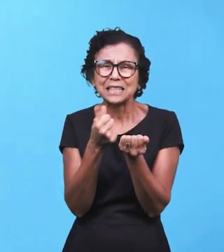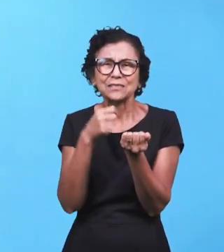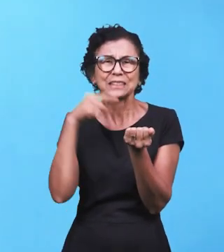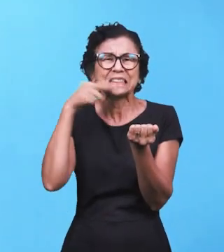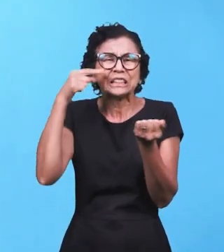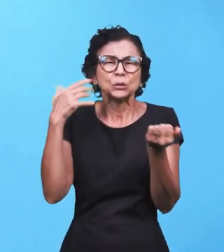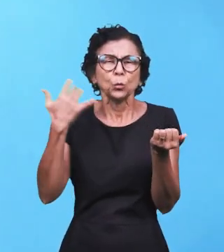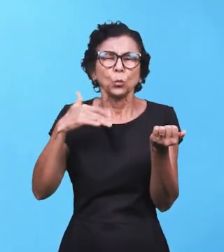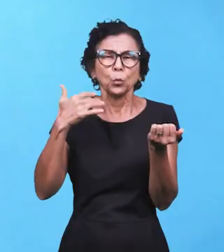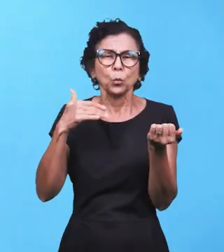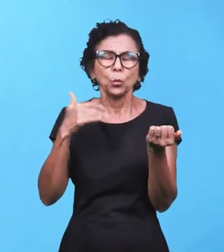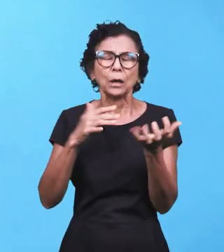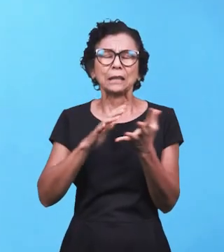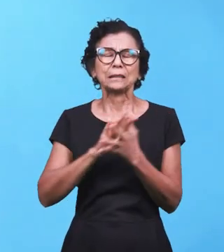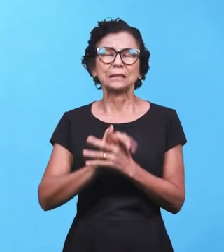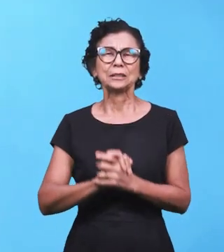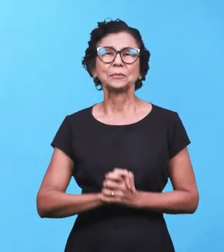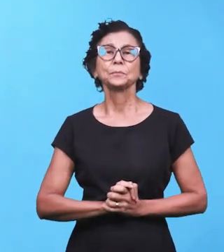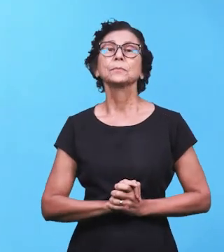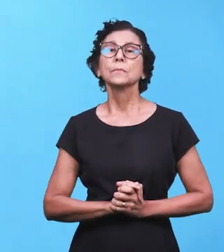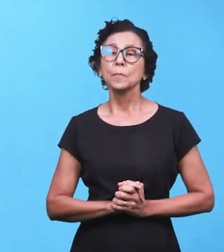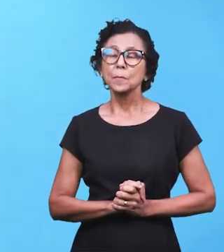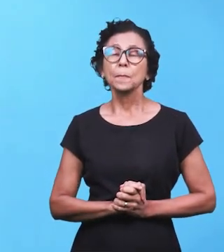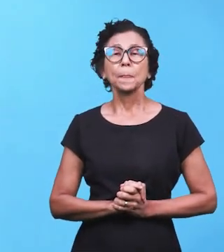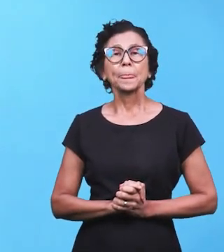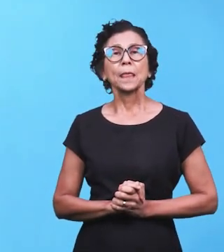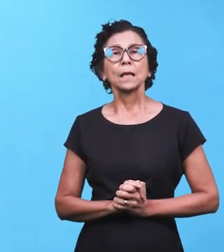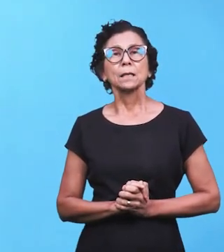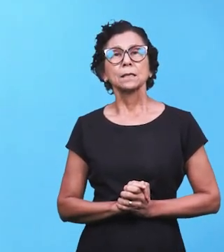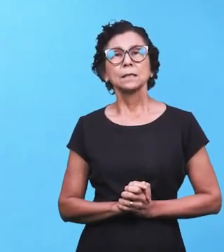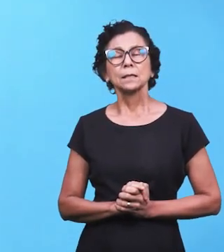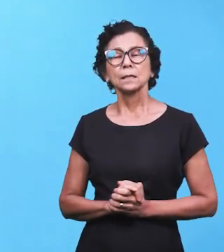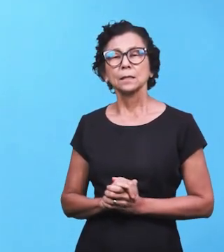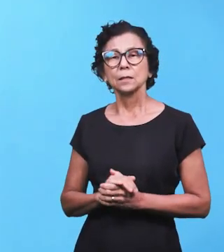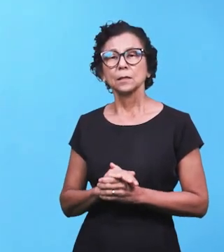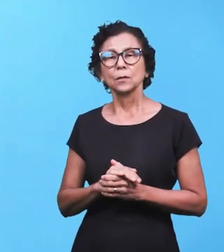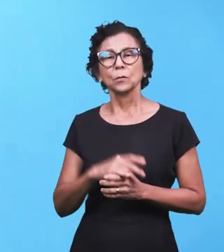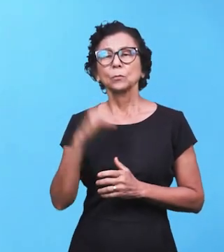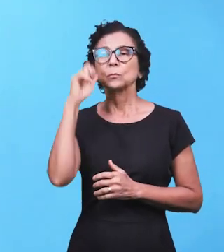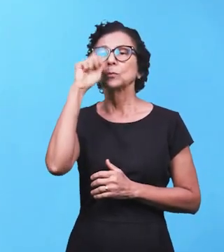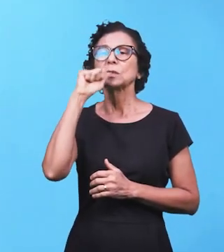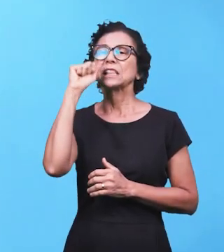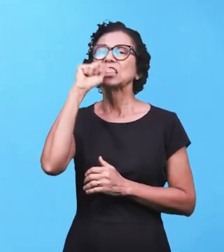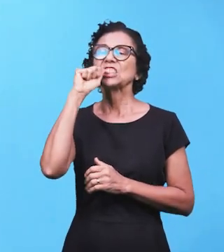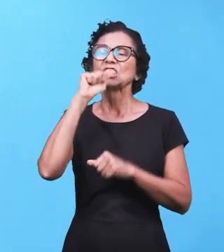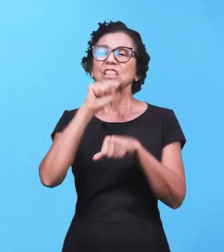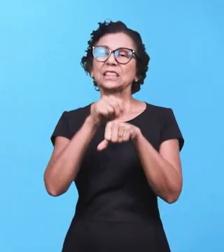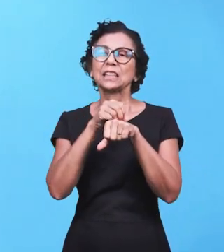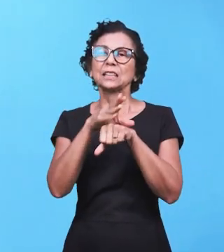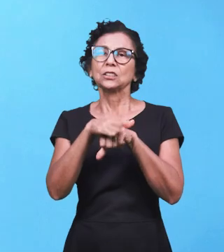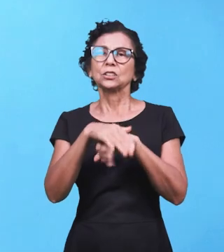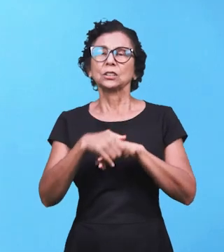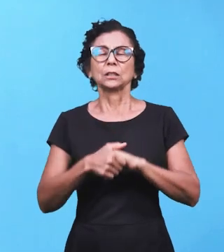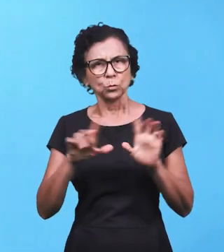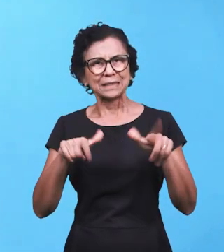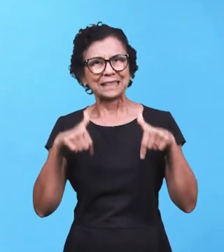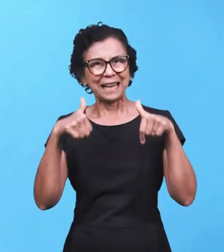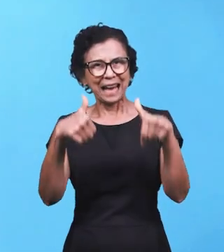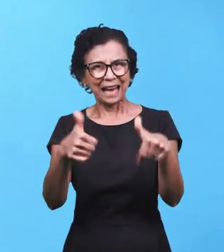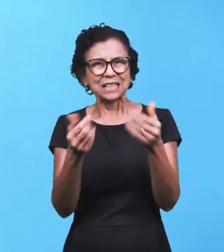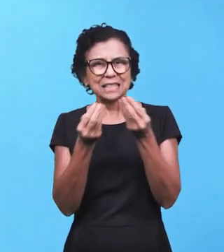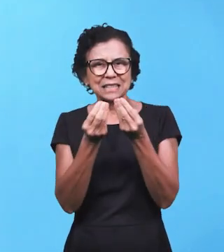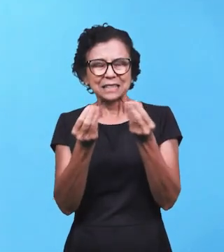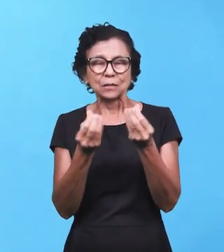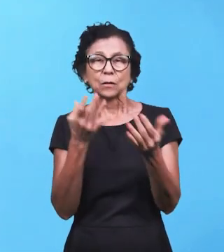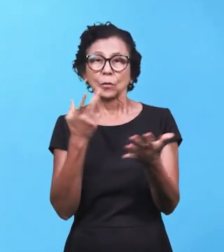dentes sensíveis, porque ele tem realmente, na sua formulação, produtos que vão agir na sensibilidade. Porque